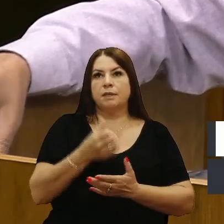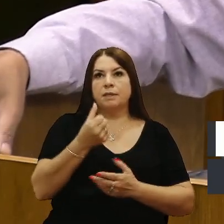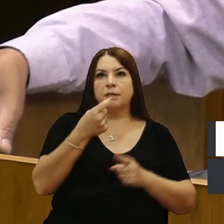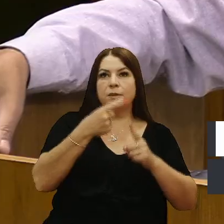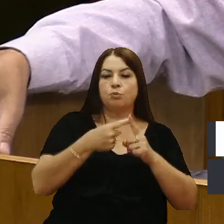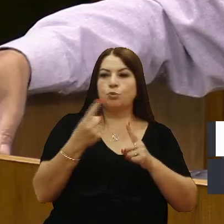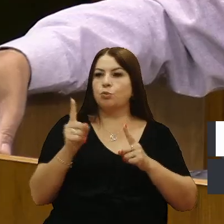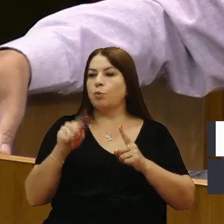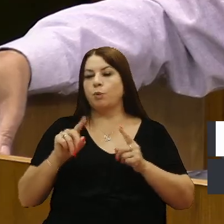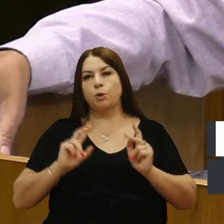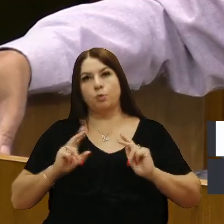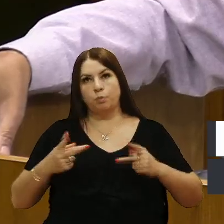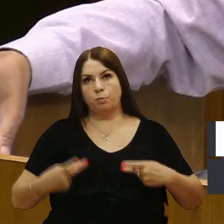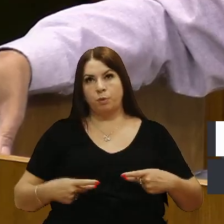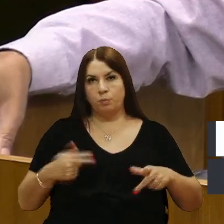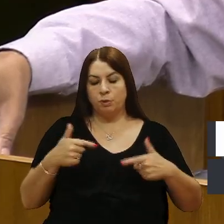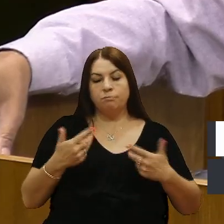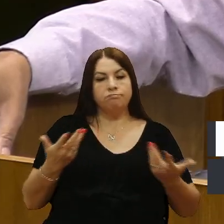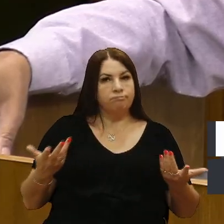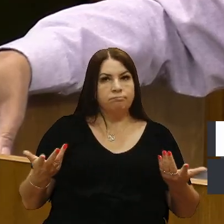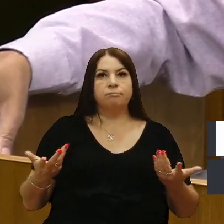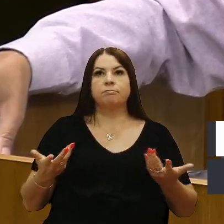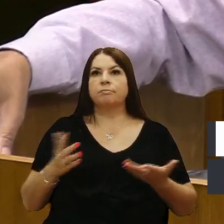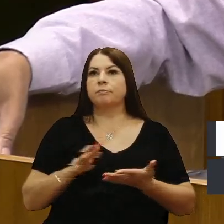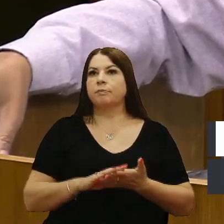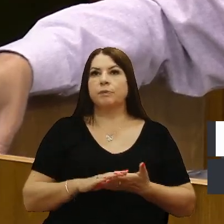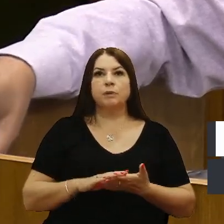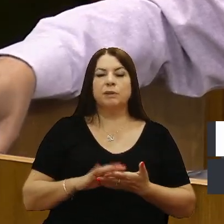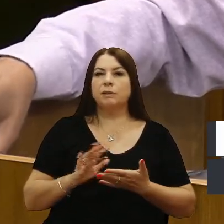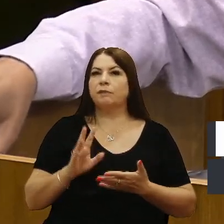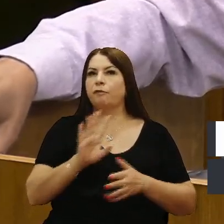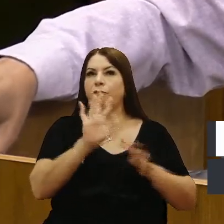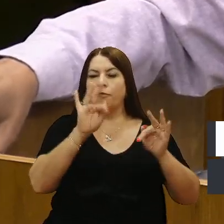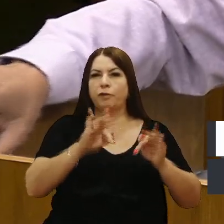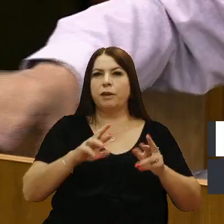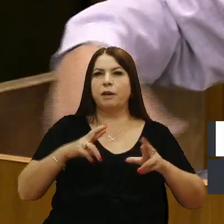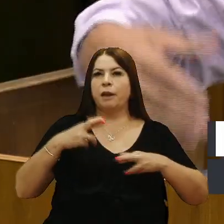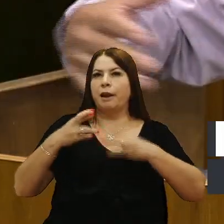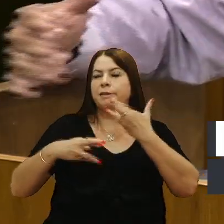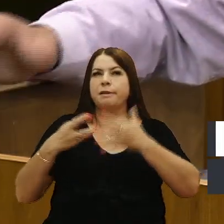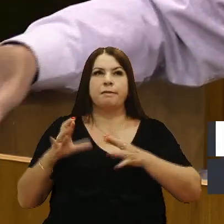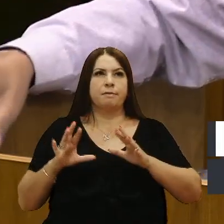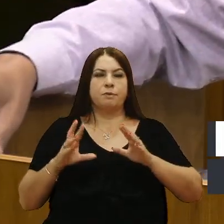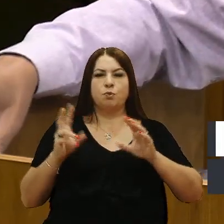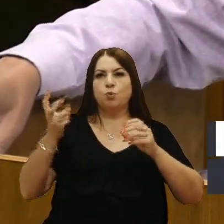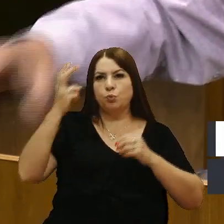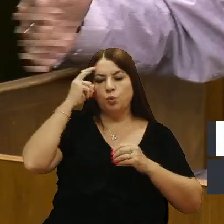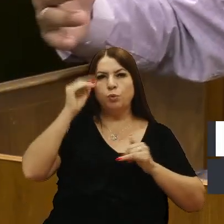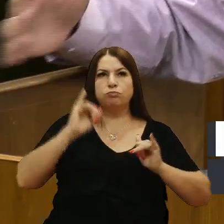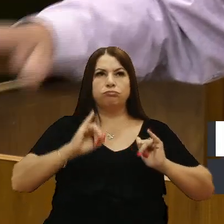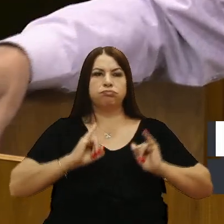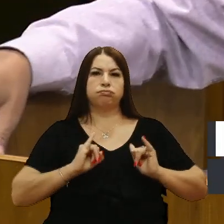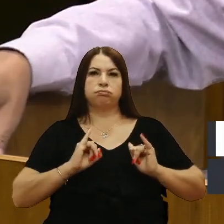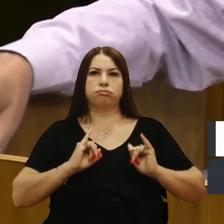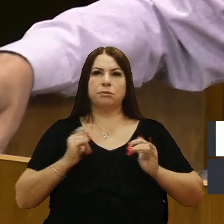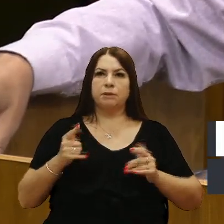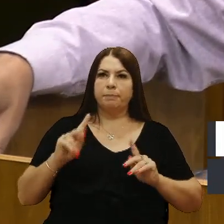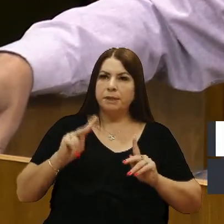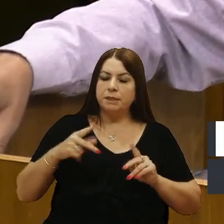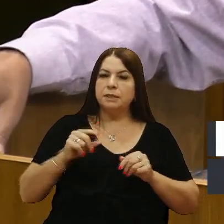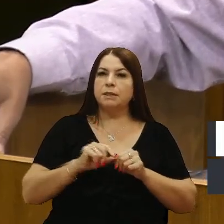é desumano para o trabalhador. Ela acaba com todo o lazer, com toda a cultura, com todo o descanso do trabalhador. Então, nós